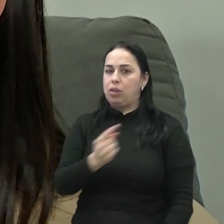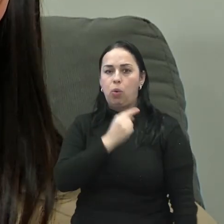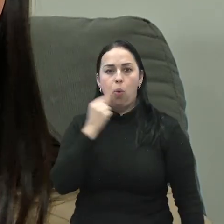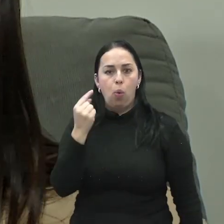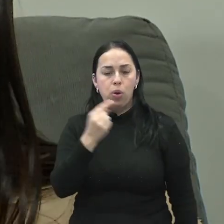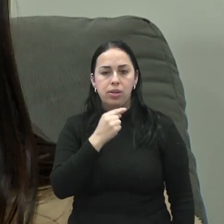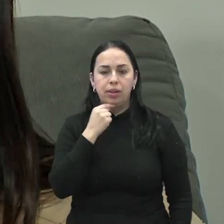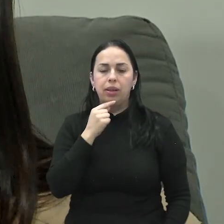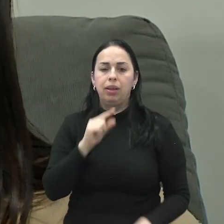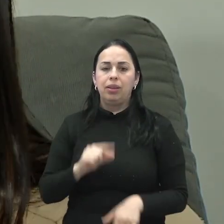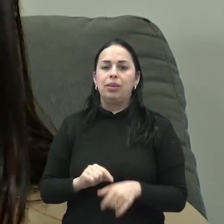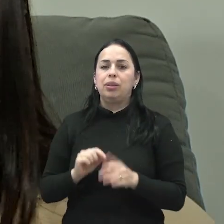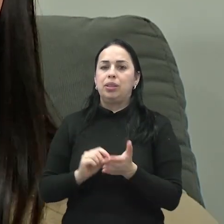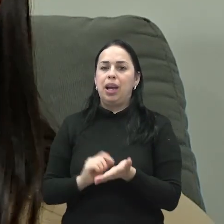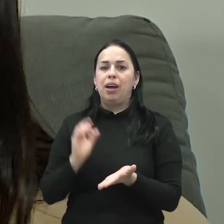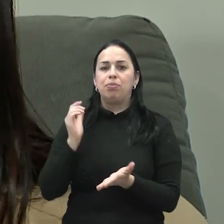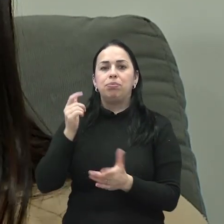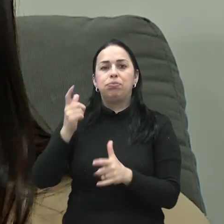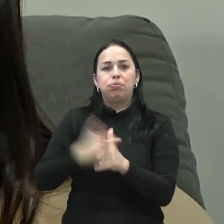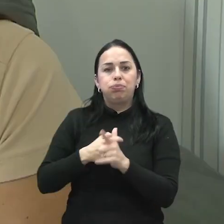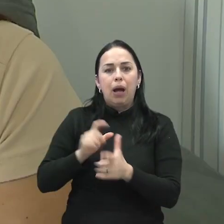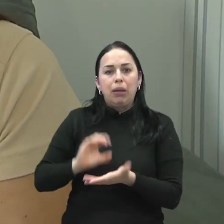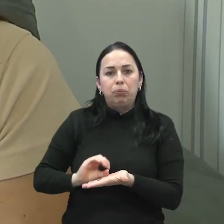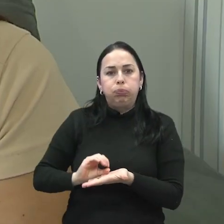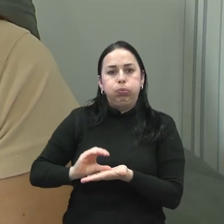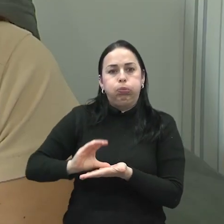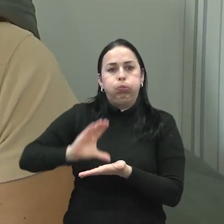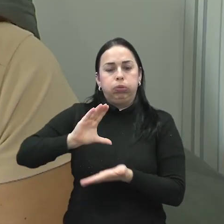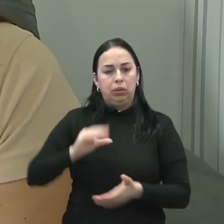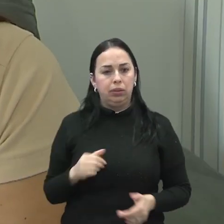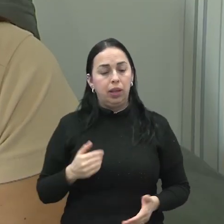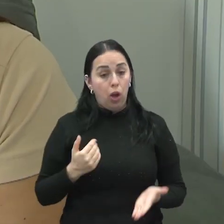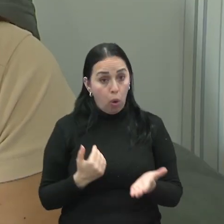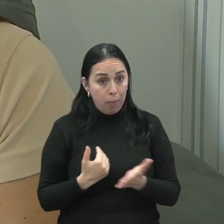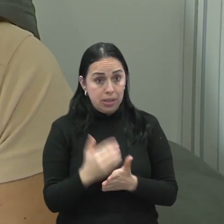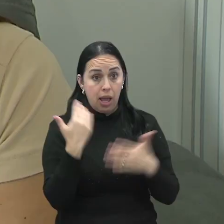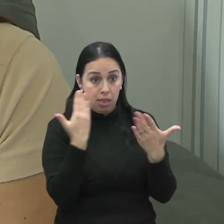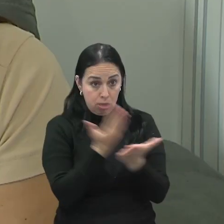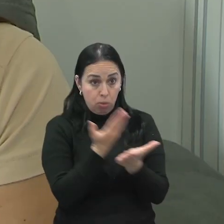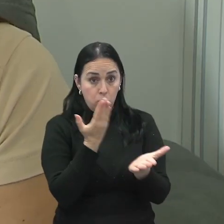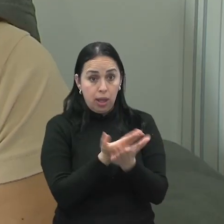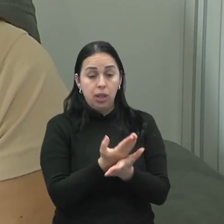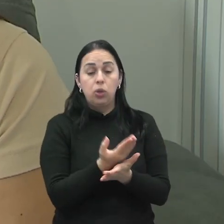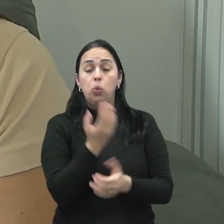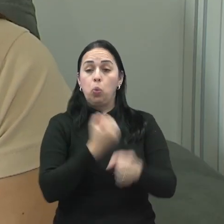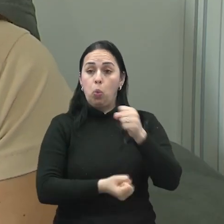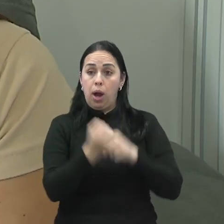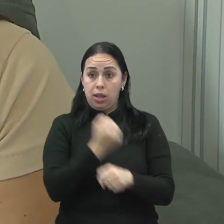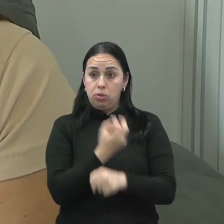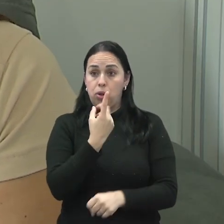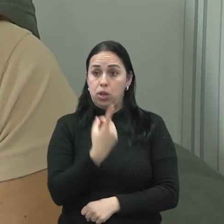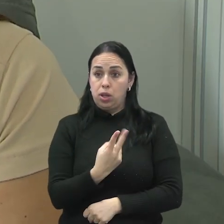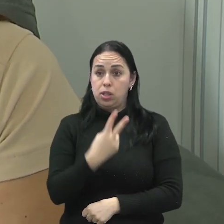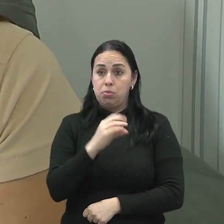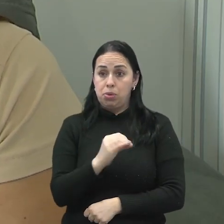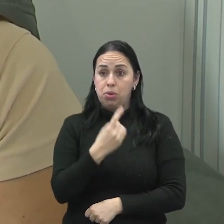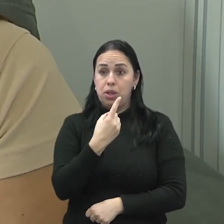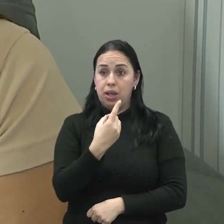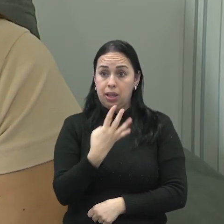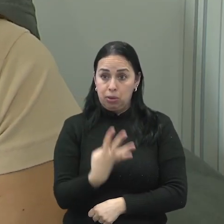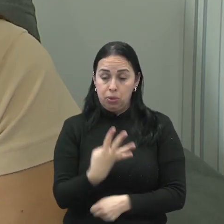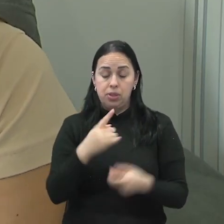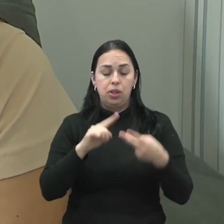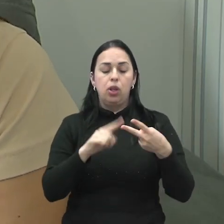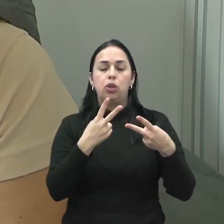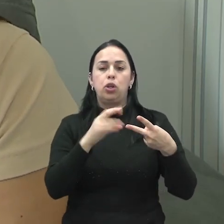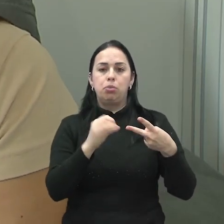pagar logo que saiu e a dívida chegou. Eu comecei em 2014 e aí em 2015 eu